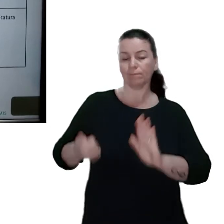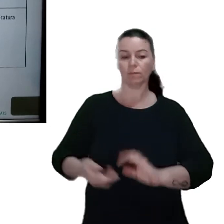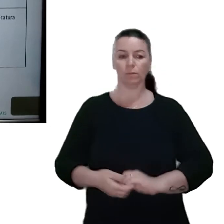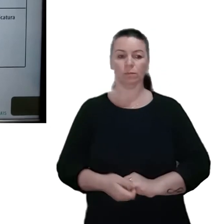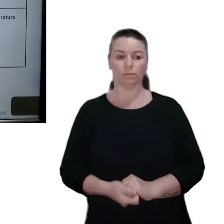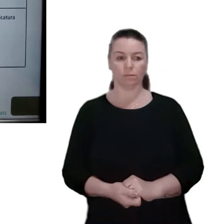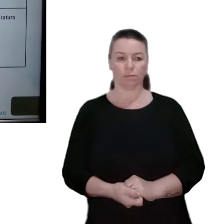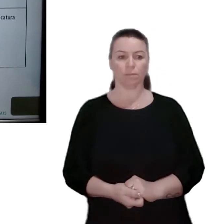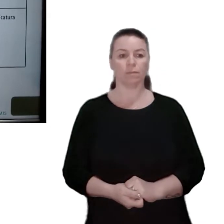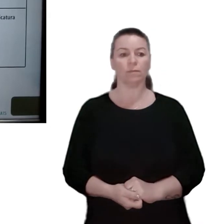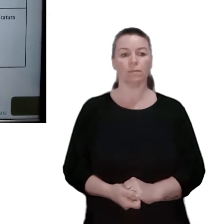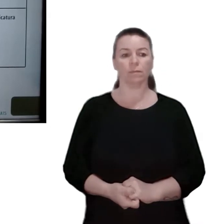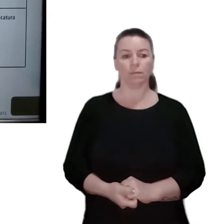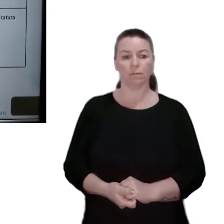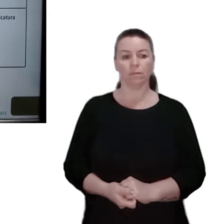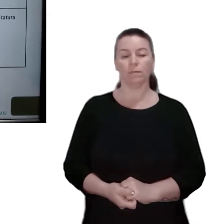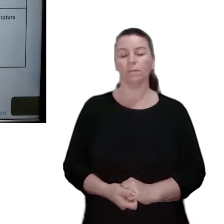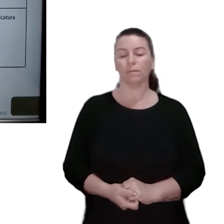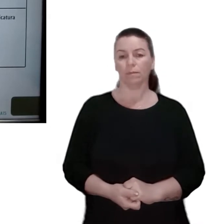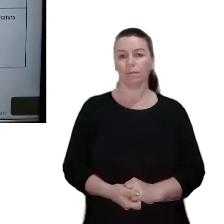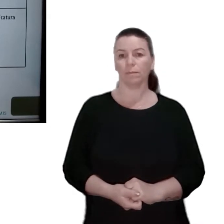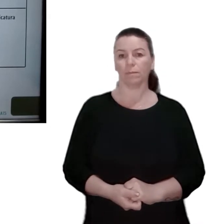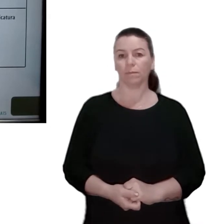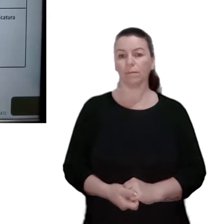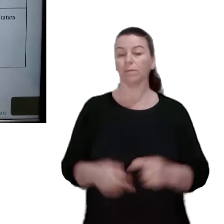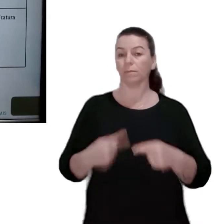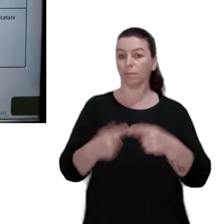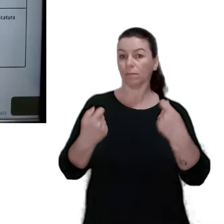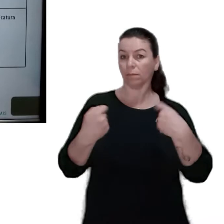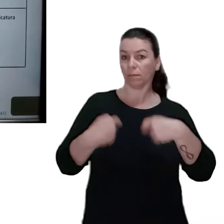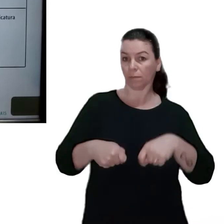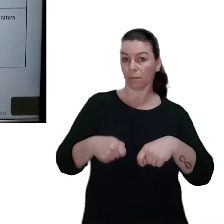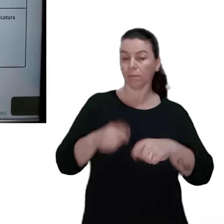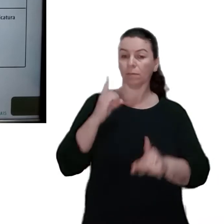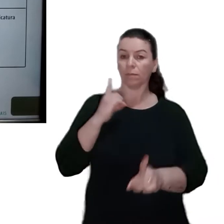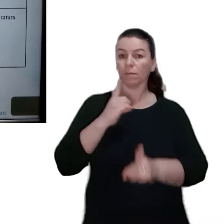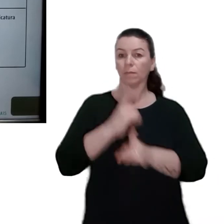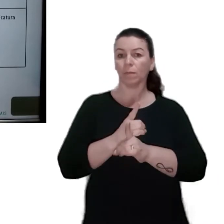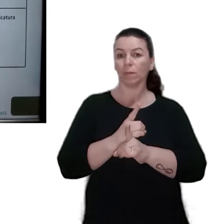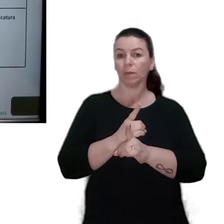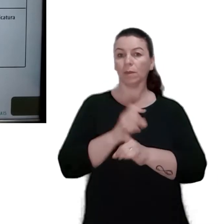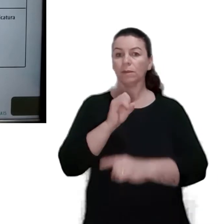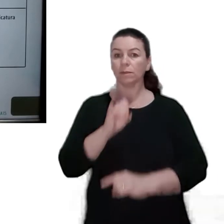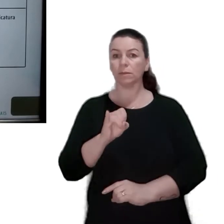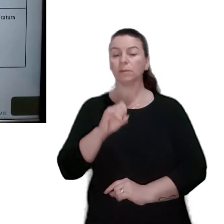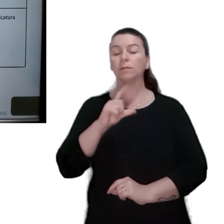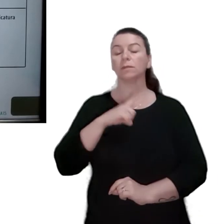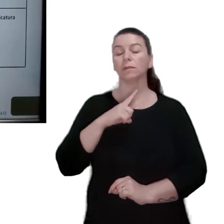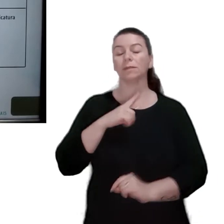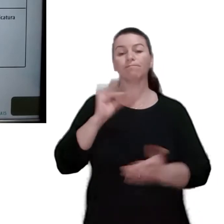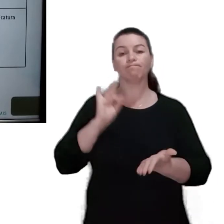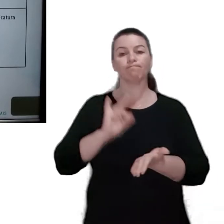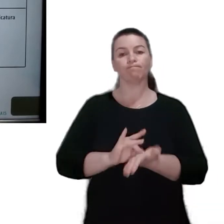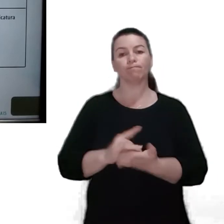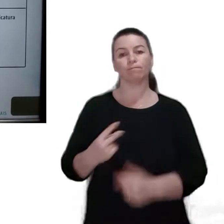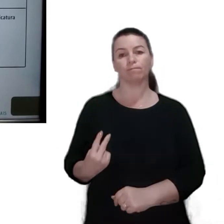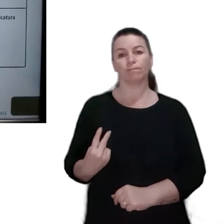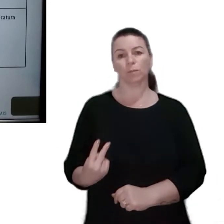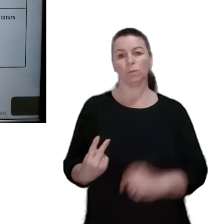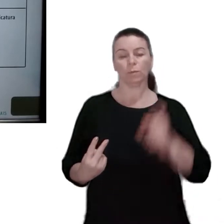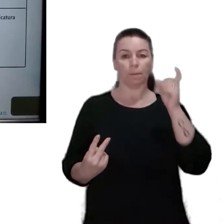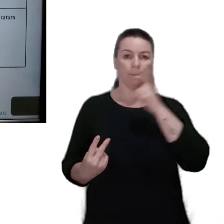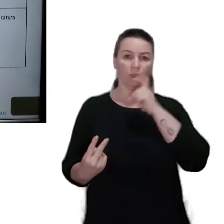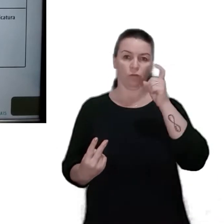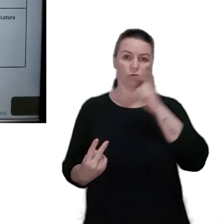primeira possibilidade. Precisamos identificar as situações onde exatamente 2